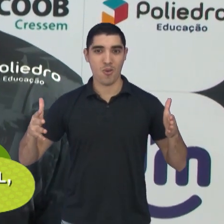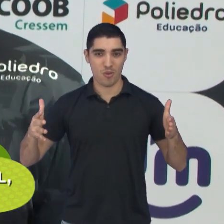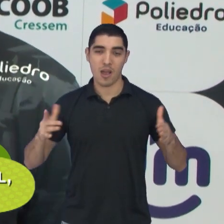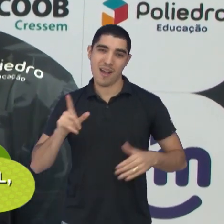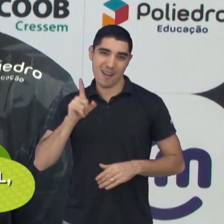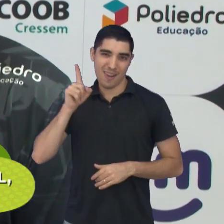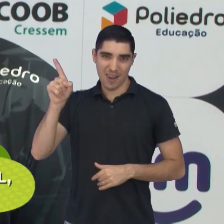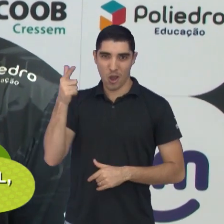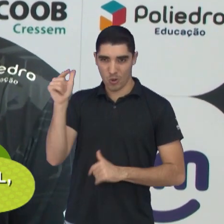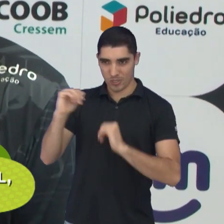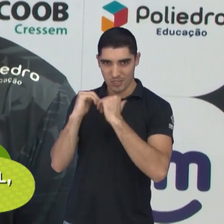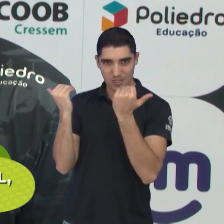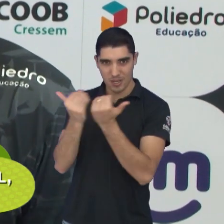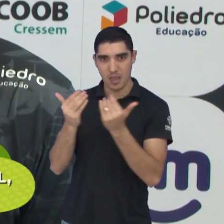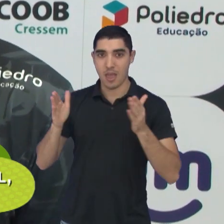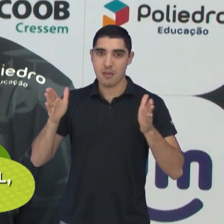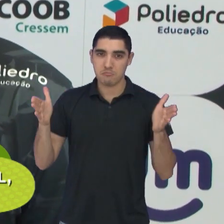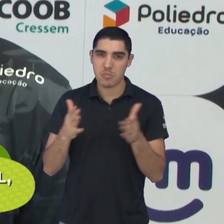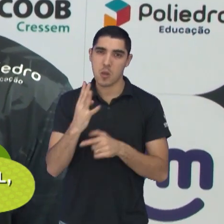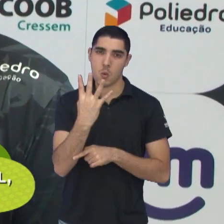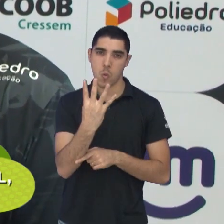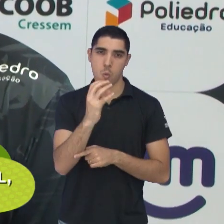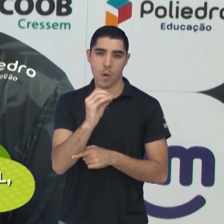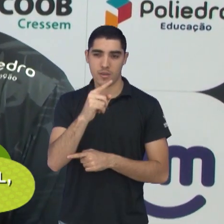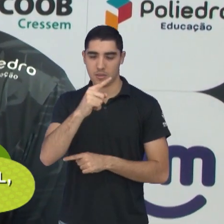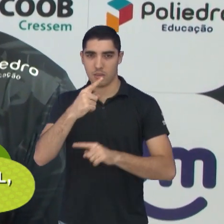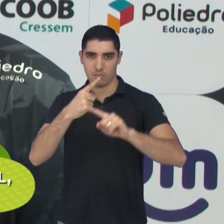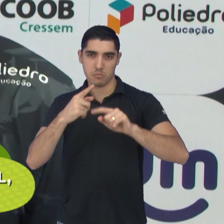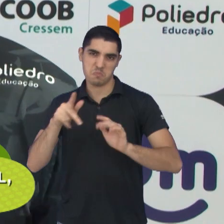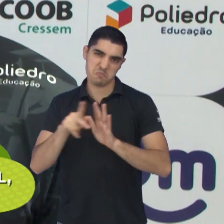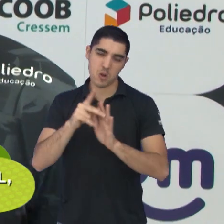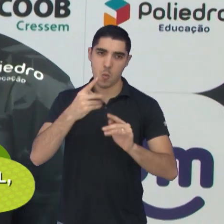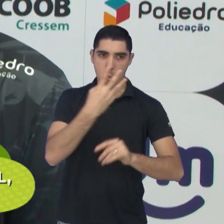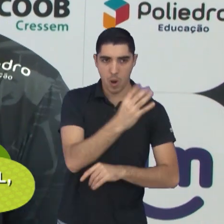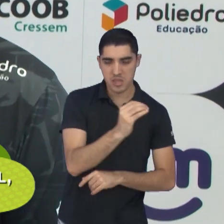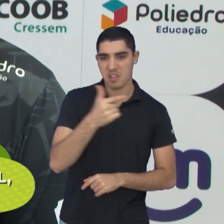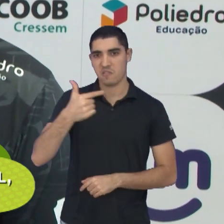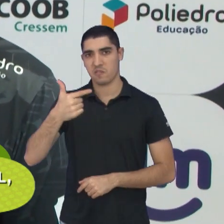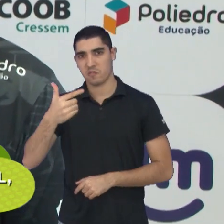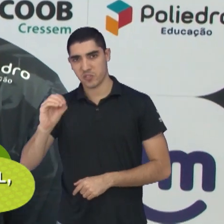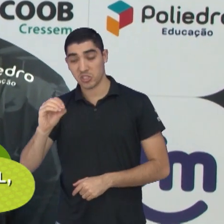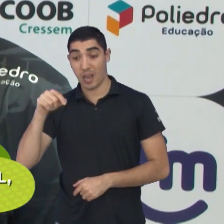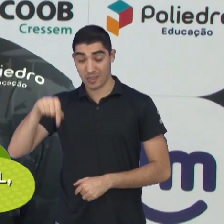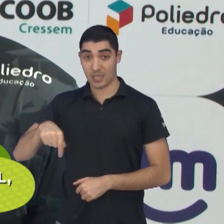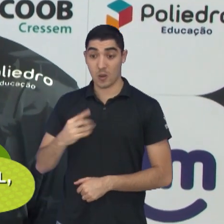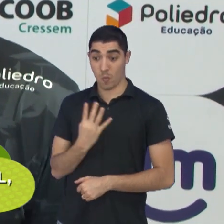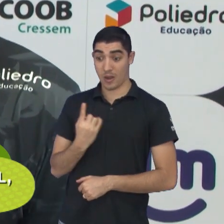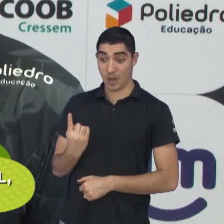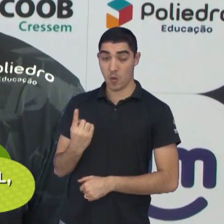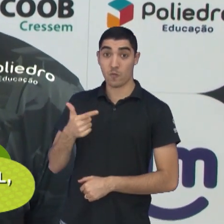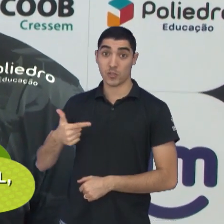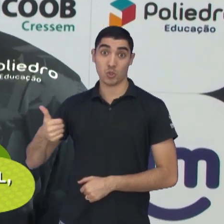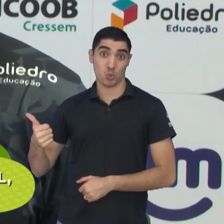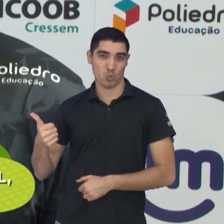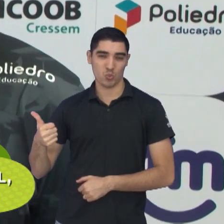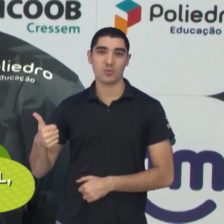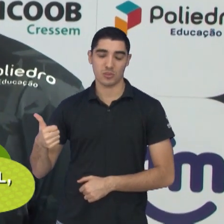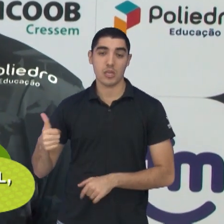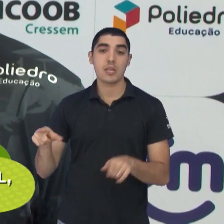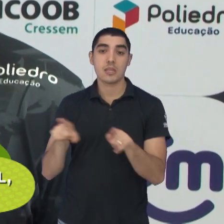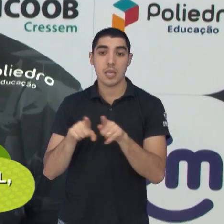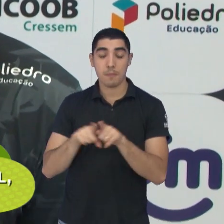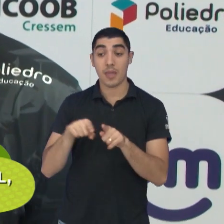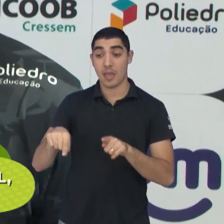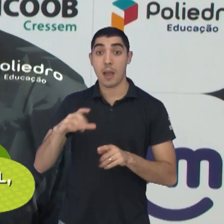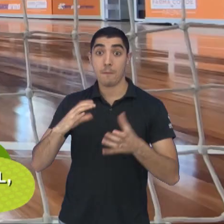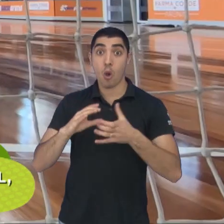e nas outras quadras que a gente está acostumado a jogar 40x20, aqui é 42x21. Então tem mais espaço, então a gente tem que se adaptar a isso. E o piso, aqui a bola corre mais, no tênis